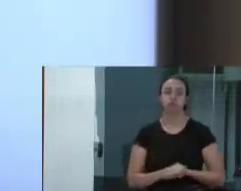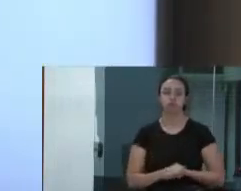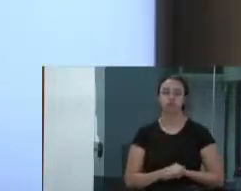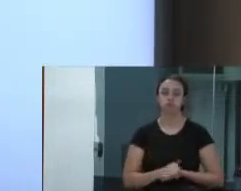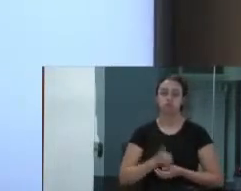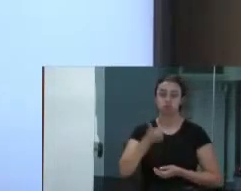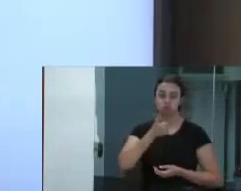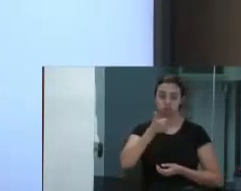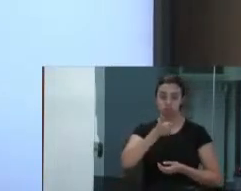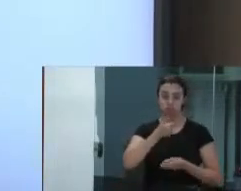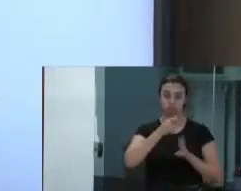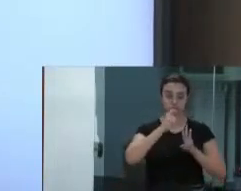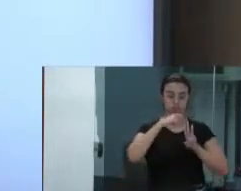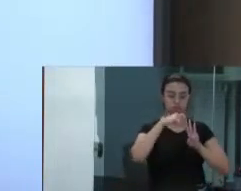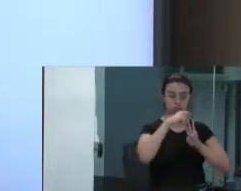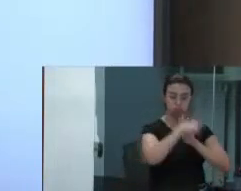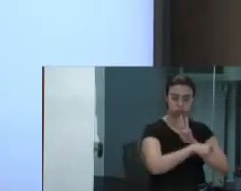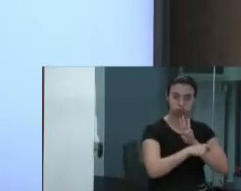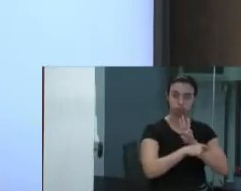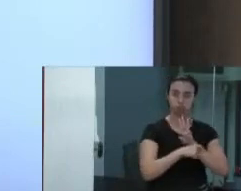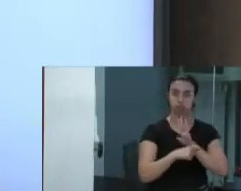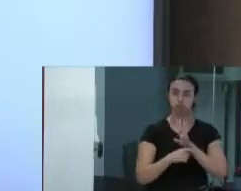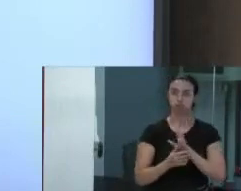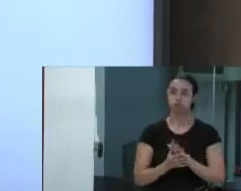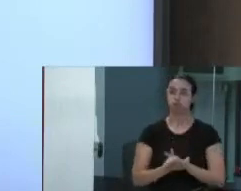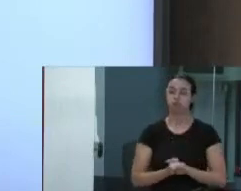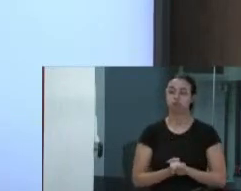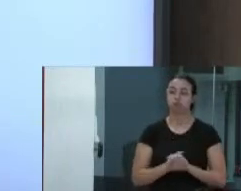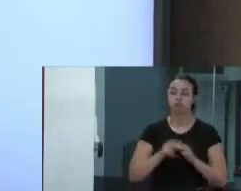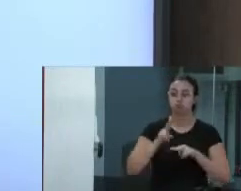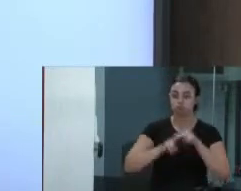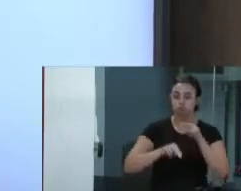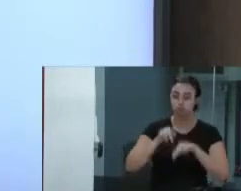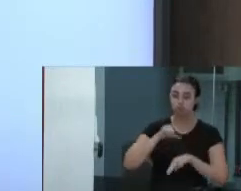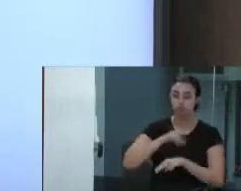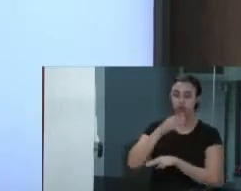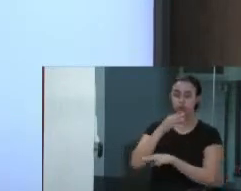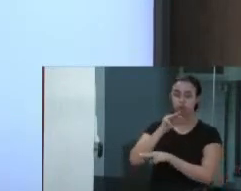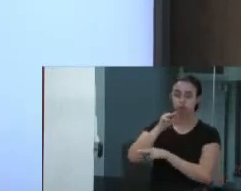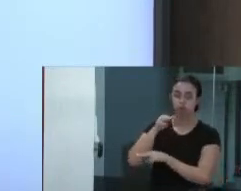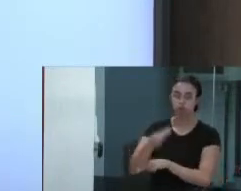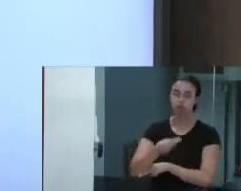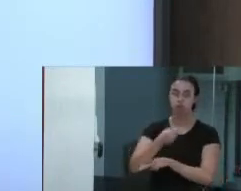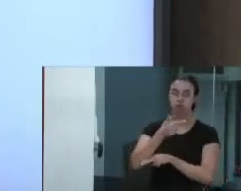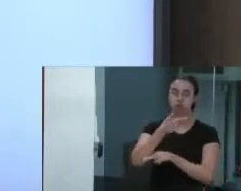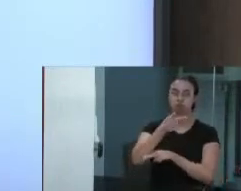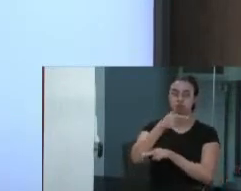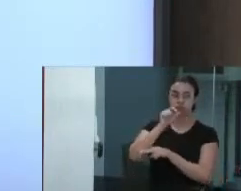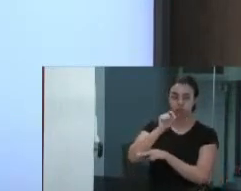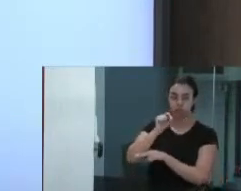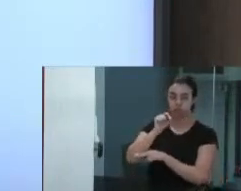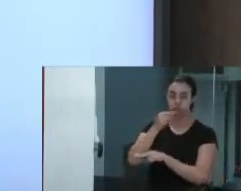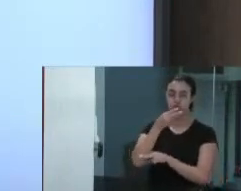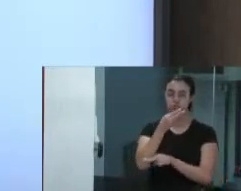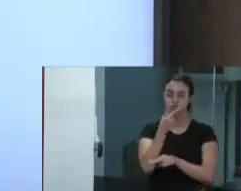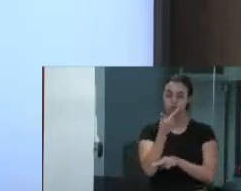No primeiro trimestre, a gente fecha junho, né, com 4.070.000 nos termos de colaboração,